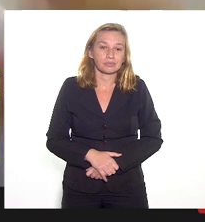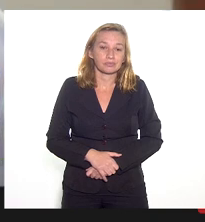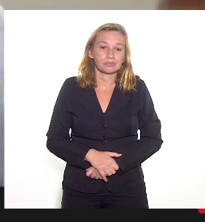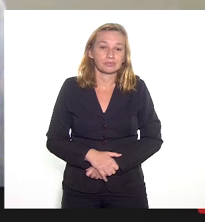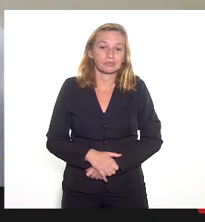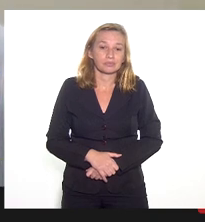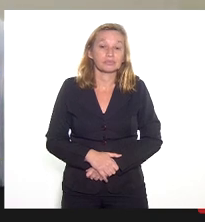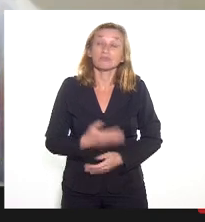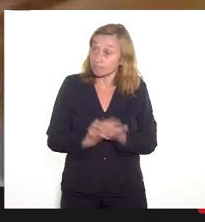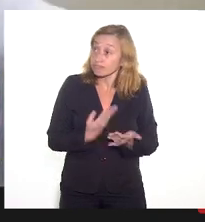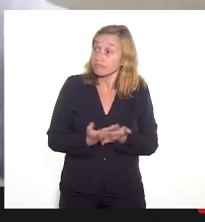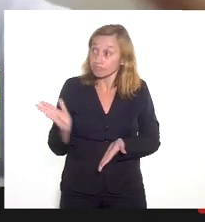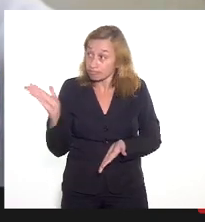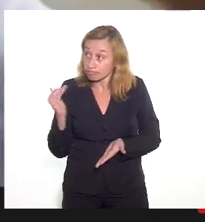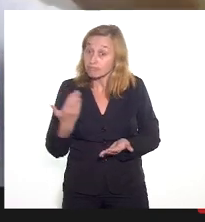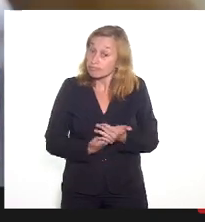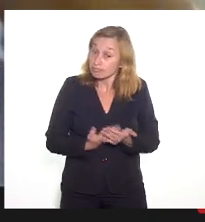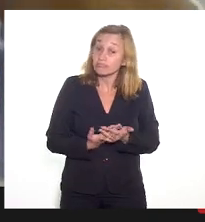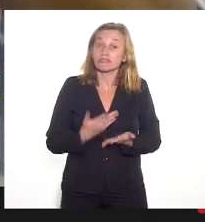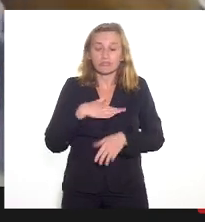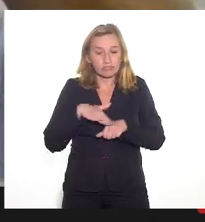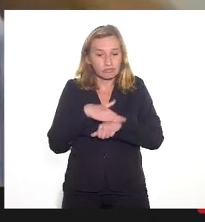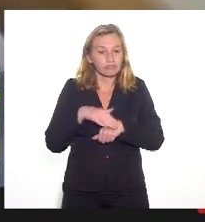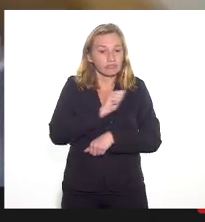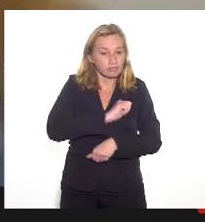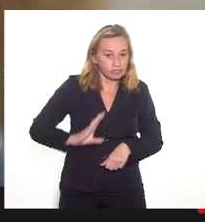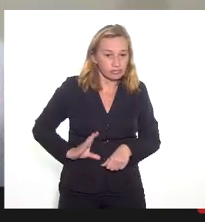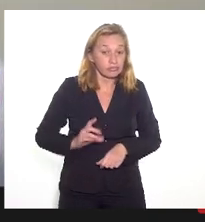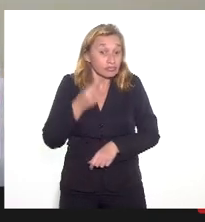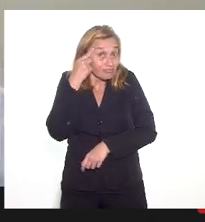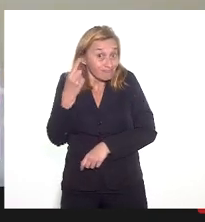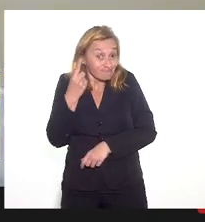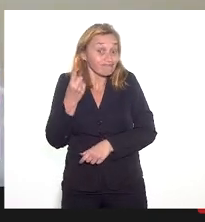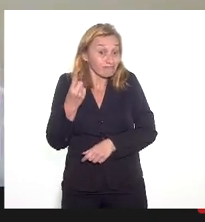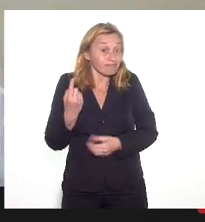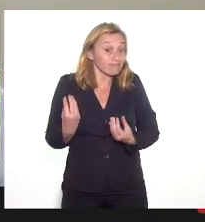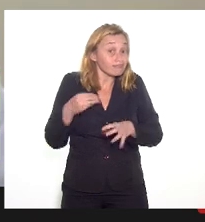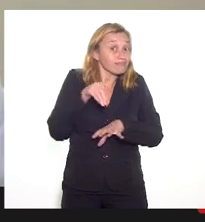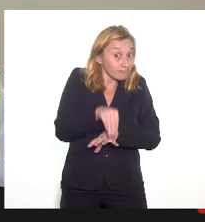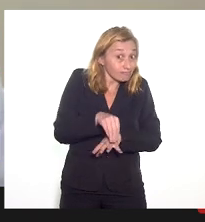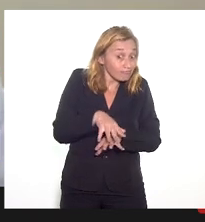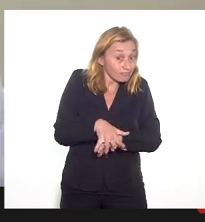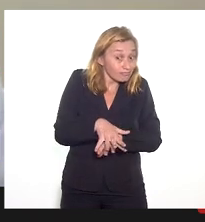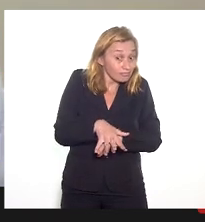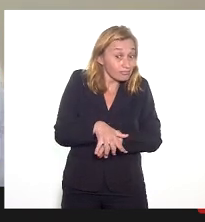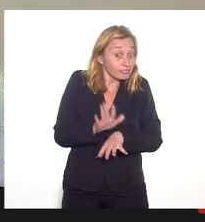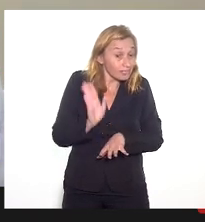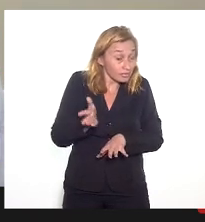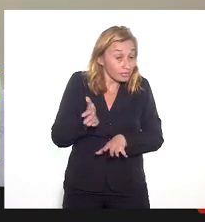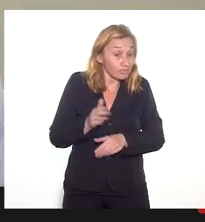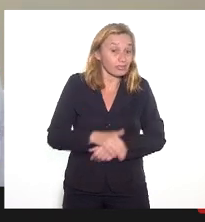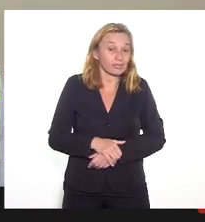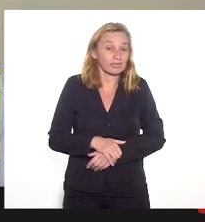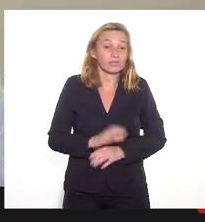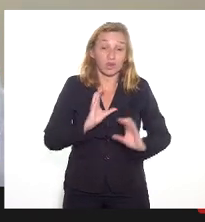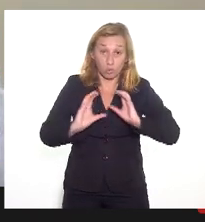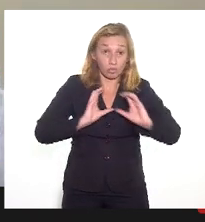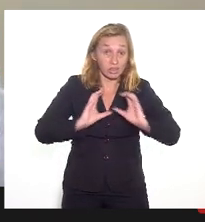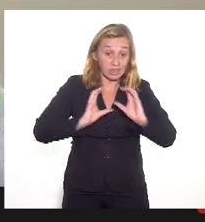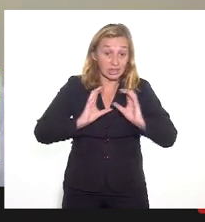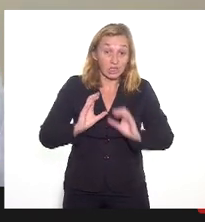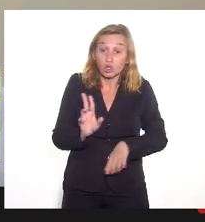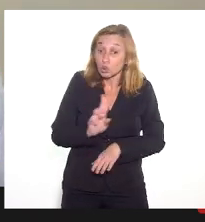Bom, vamos estudar, podemos conversar, inclusive, com o presidente André Siliano, essa ideia de incluir, né, o vocábulo comunicação